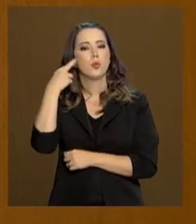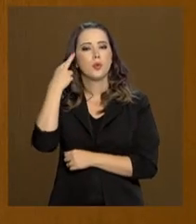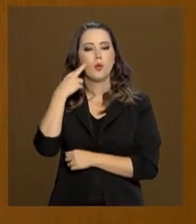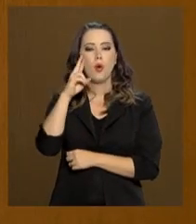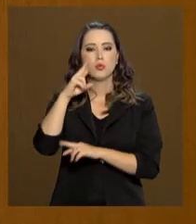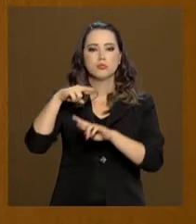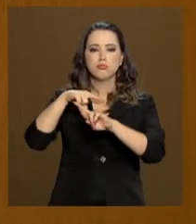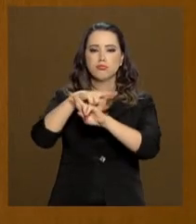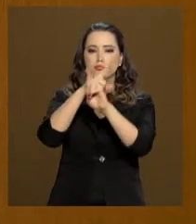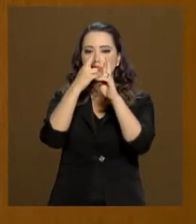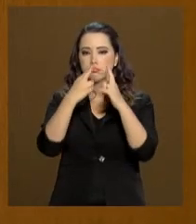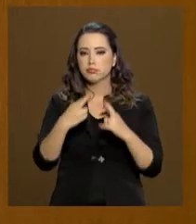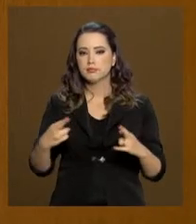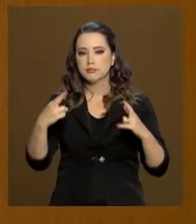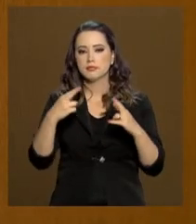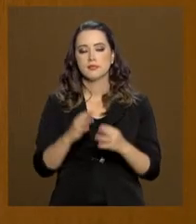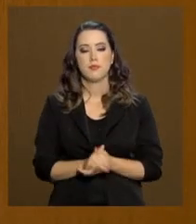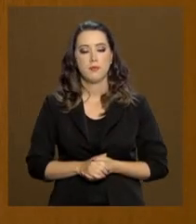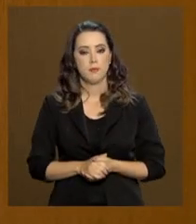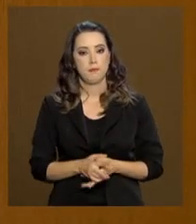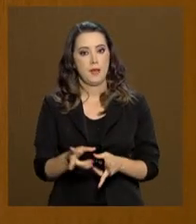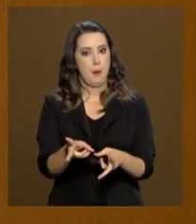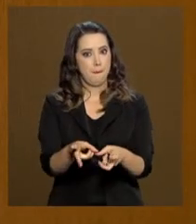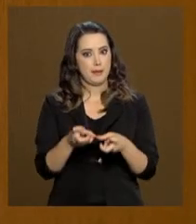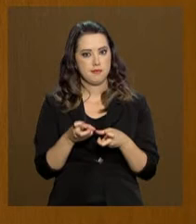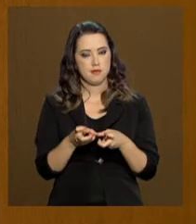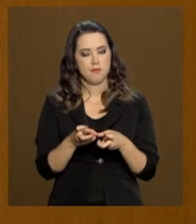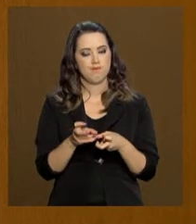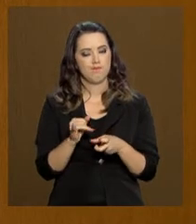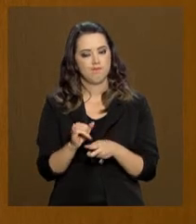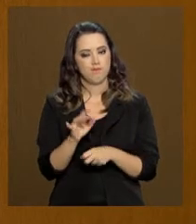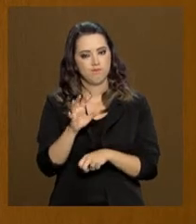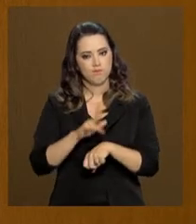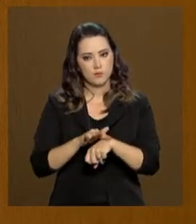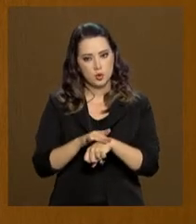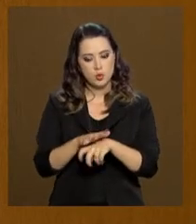que a constatação da doença na fase inicial